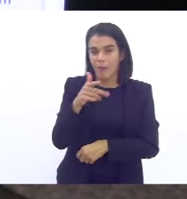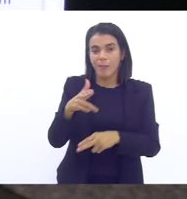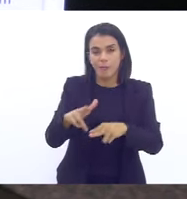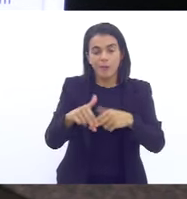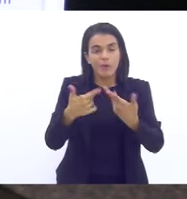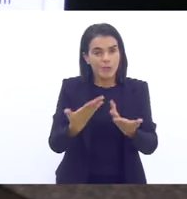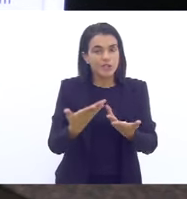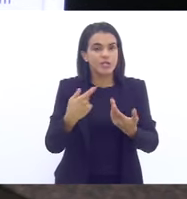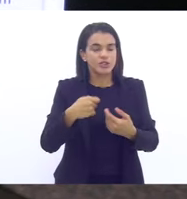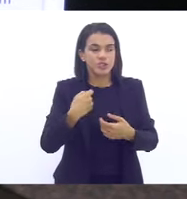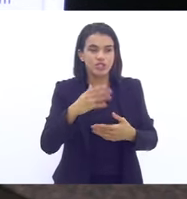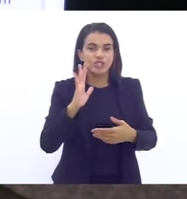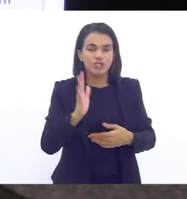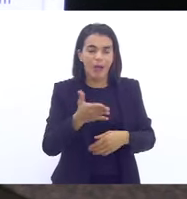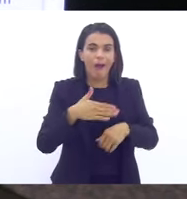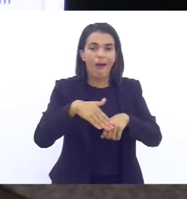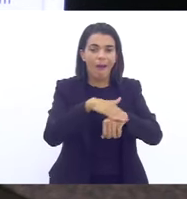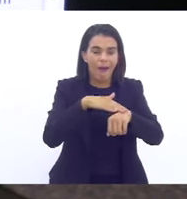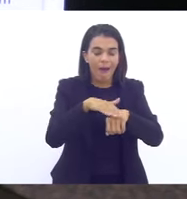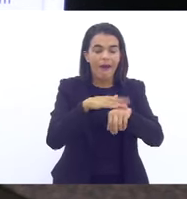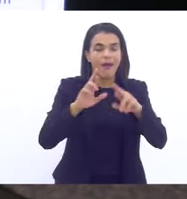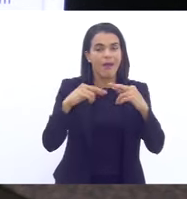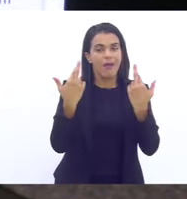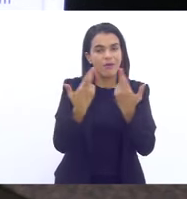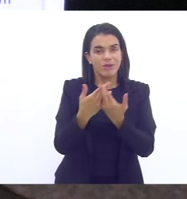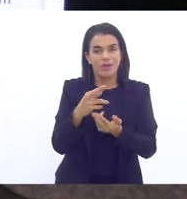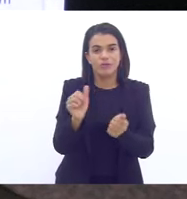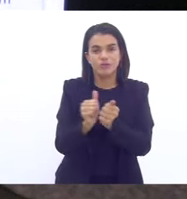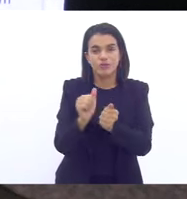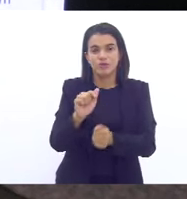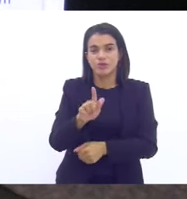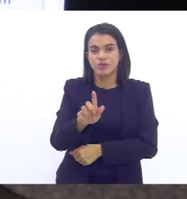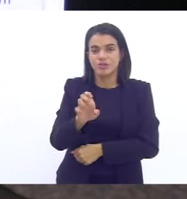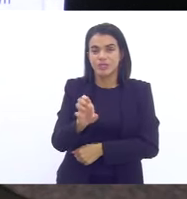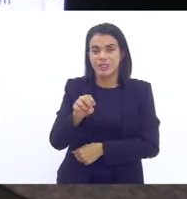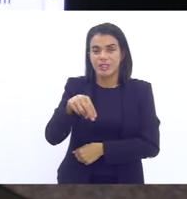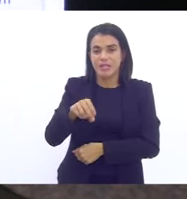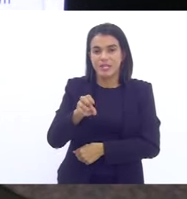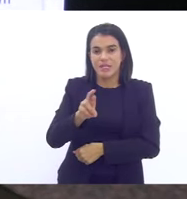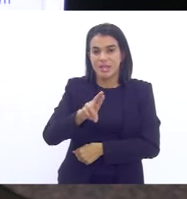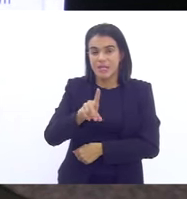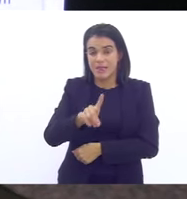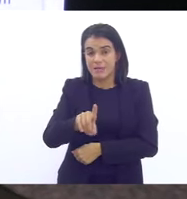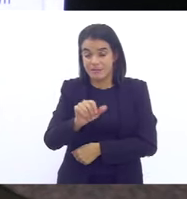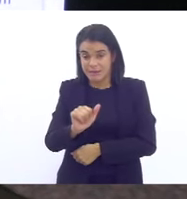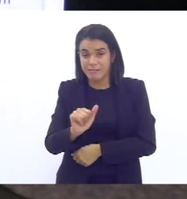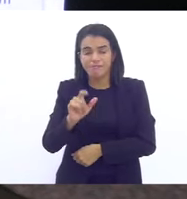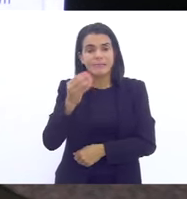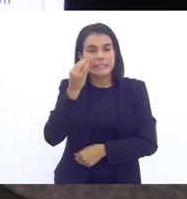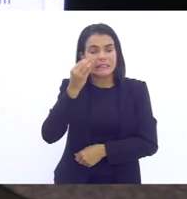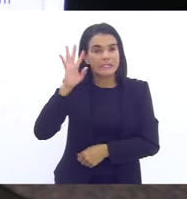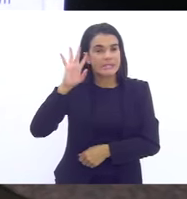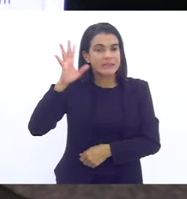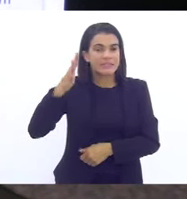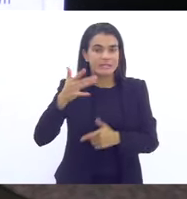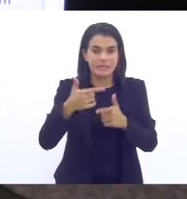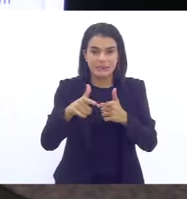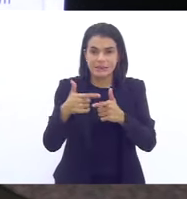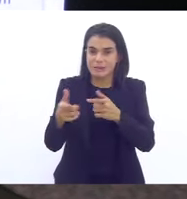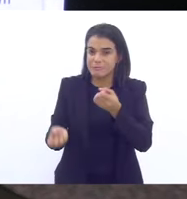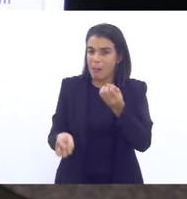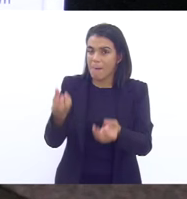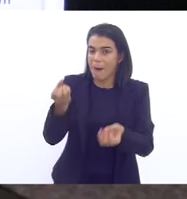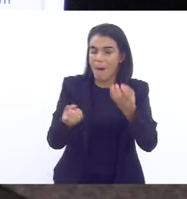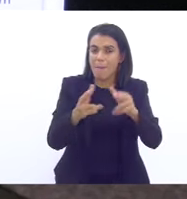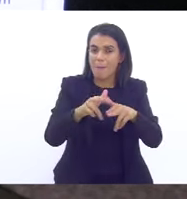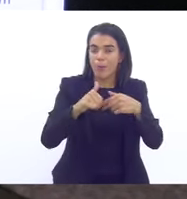tem cobrado muita concessionária, fizemos uma reunião com a Dianerza, com todas as concessionárias de saneamento, para poder resolver os problemas que são ocasionados por